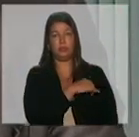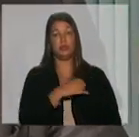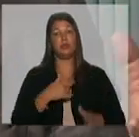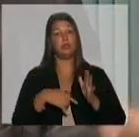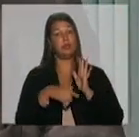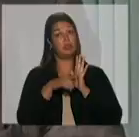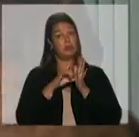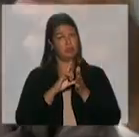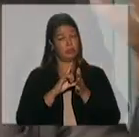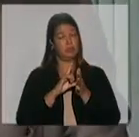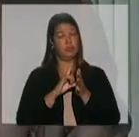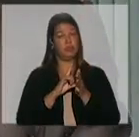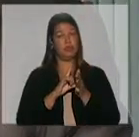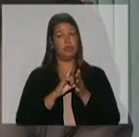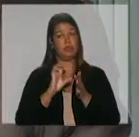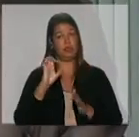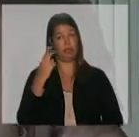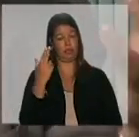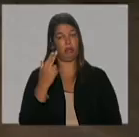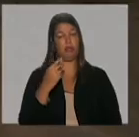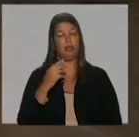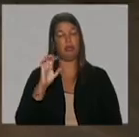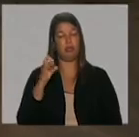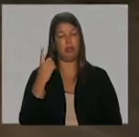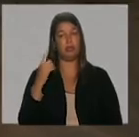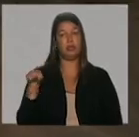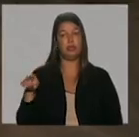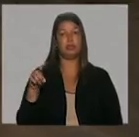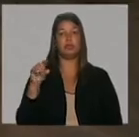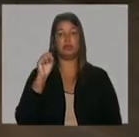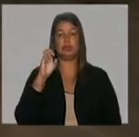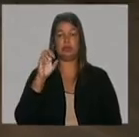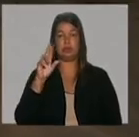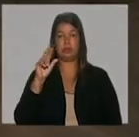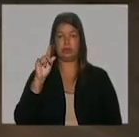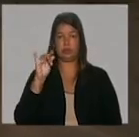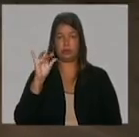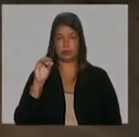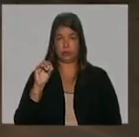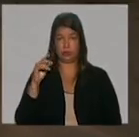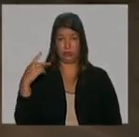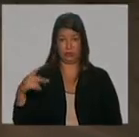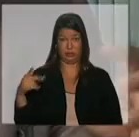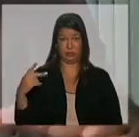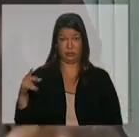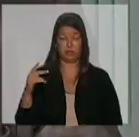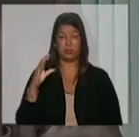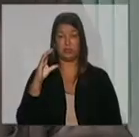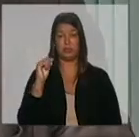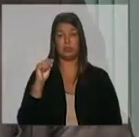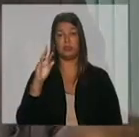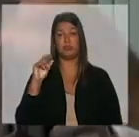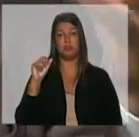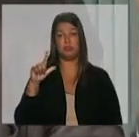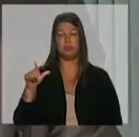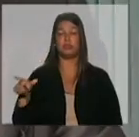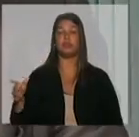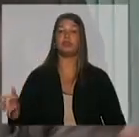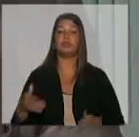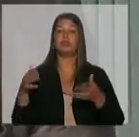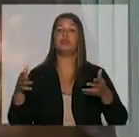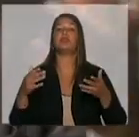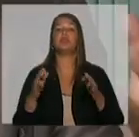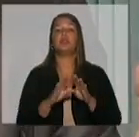indústria naval antes do governo Sérgio Cabral de falência, de fechamento da indústria naval praticamente. O governo Sérgio Cabral ele